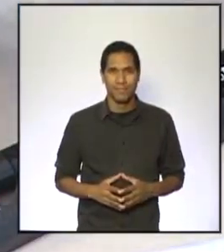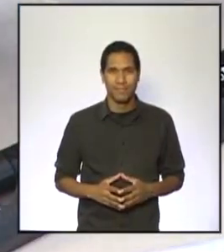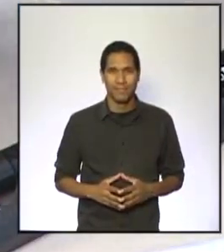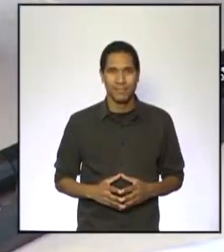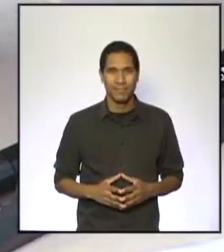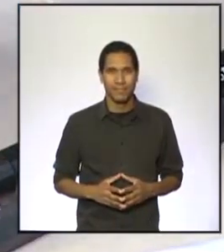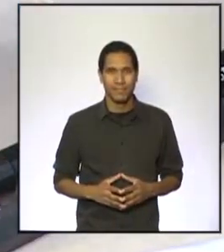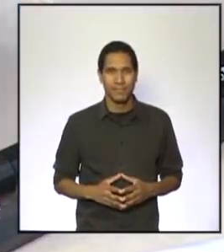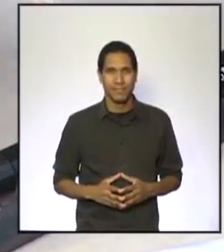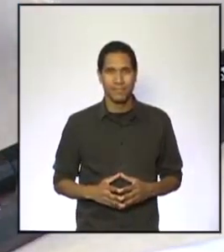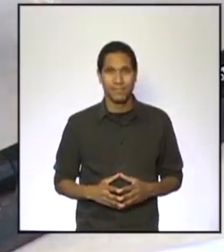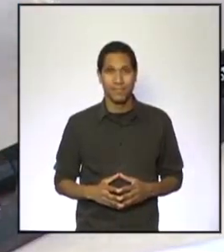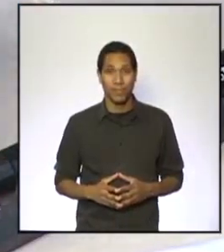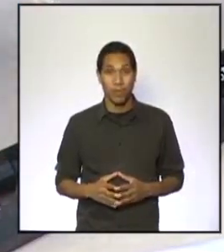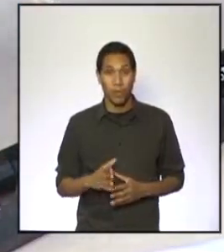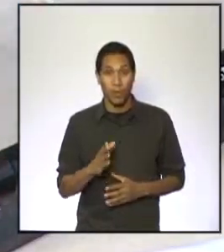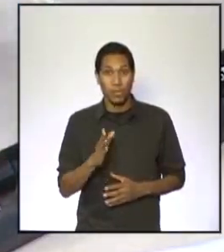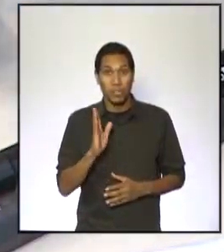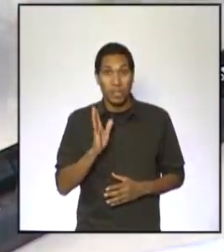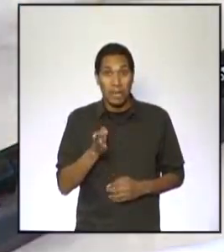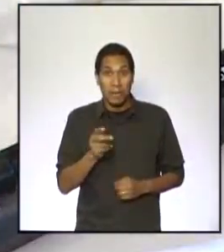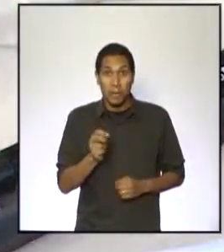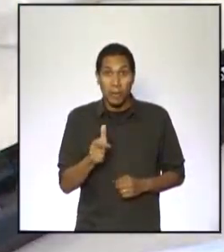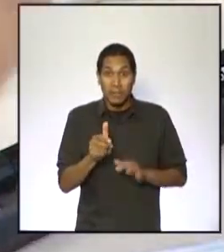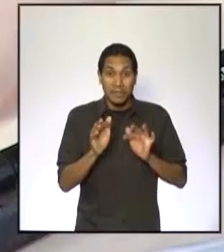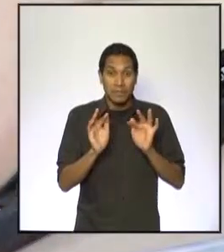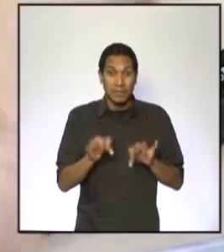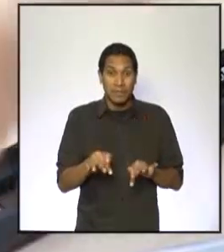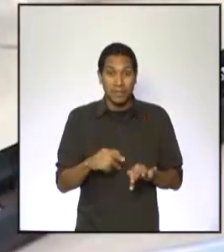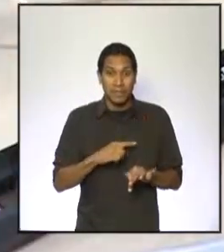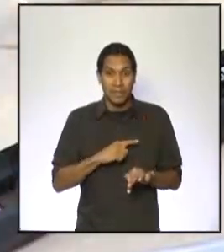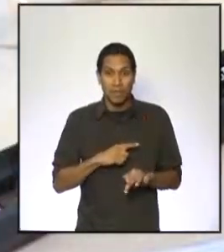Olha lá, estamos finalizando aqui.